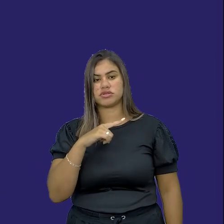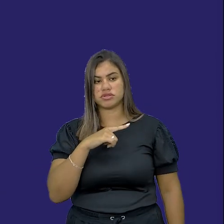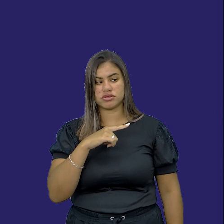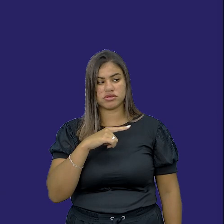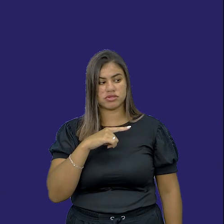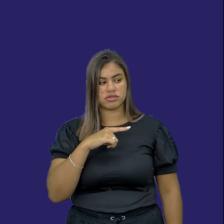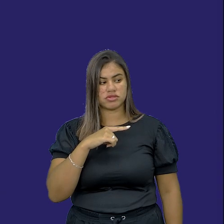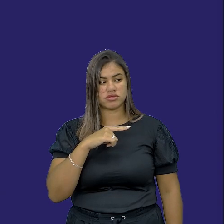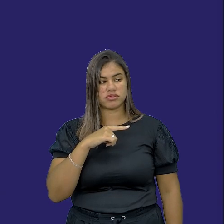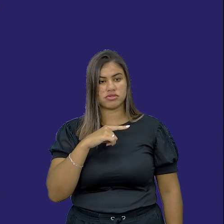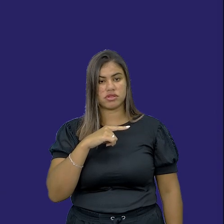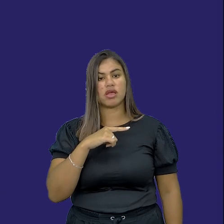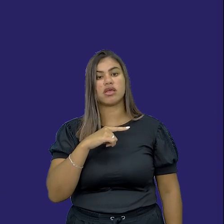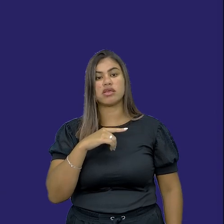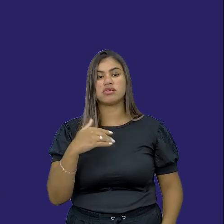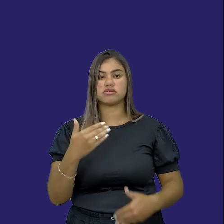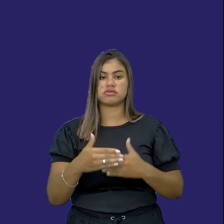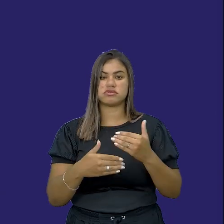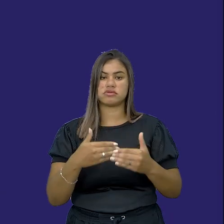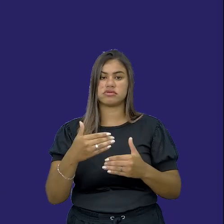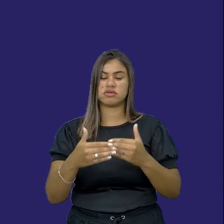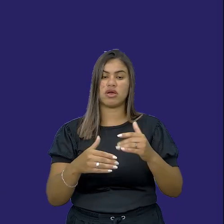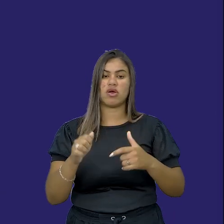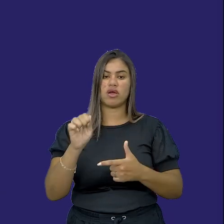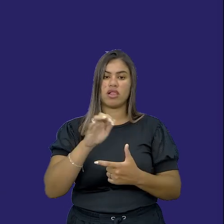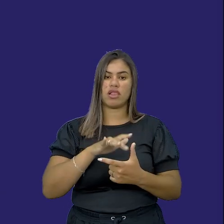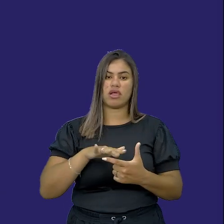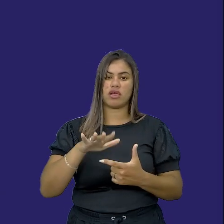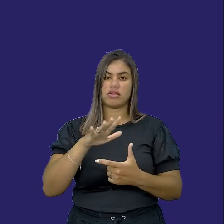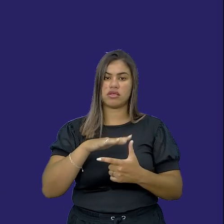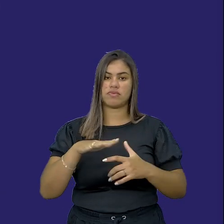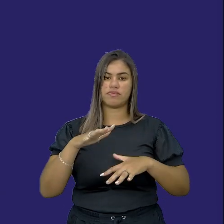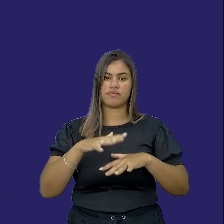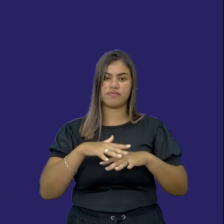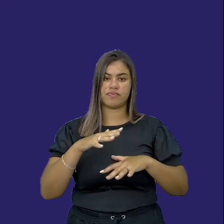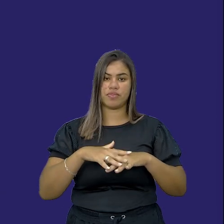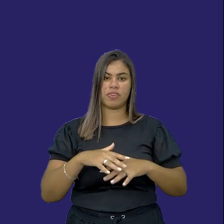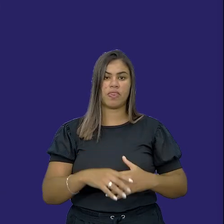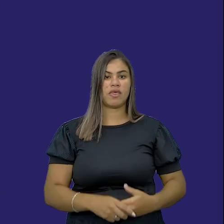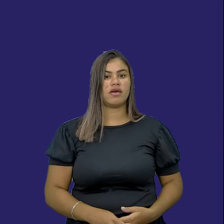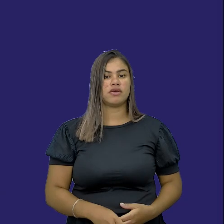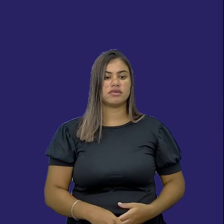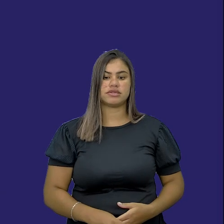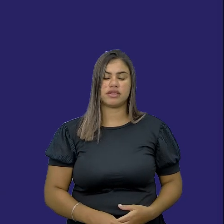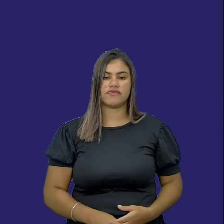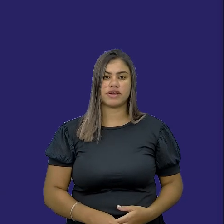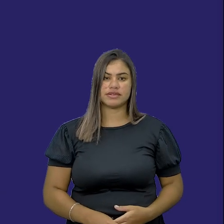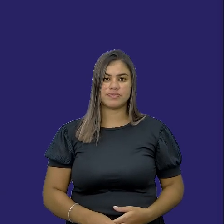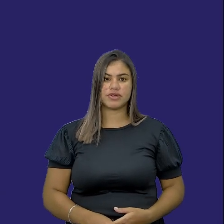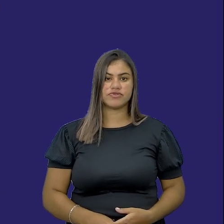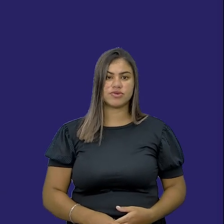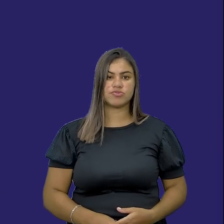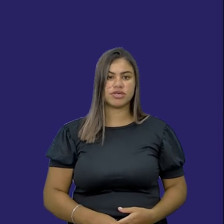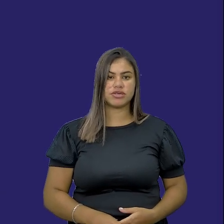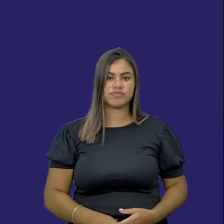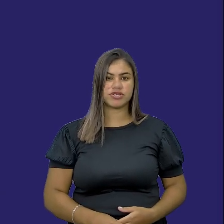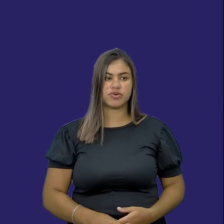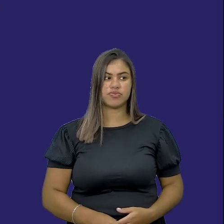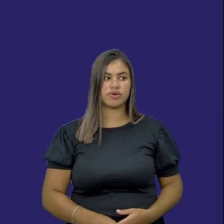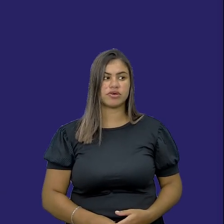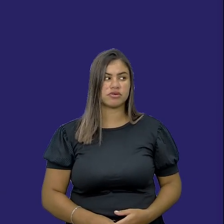promovendo, sobretudo, a construção do letramento matemático, né? Porque quando eu vou explicar alguma